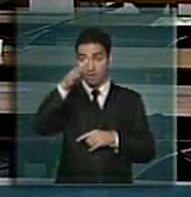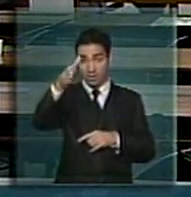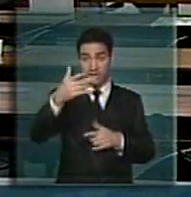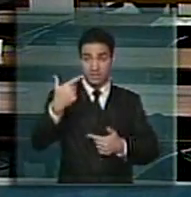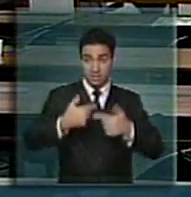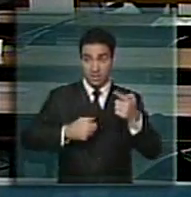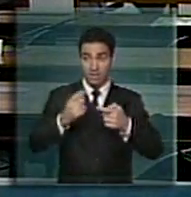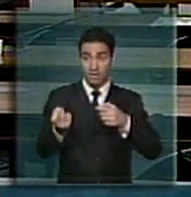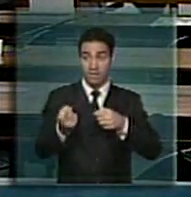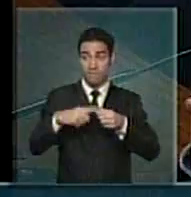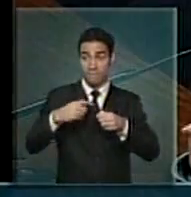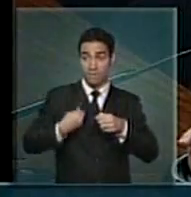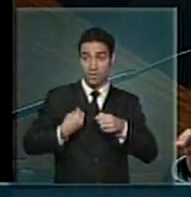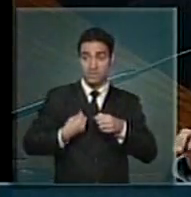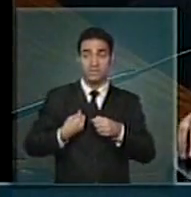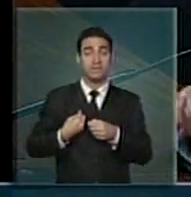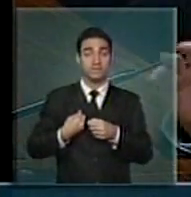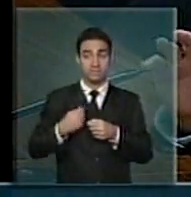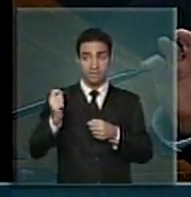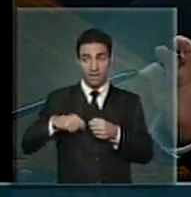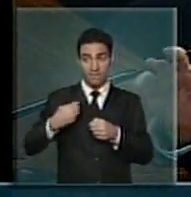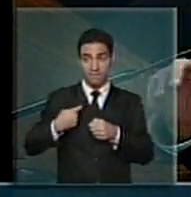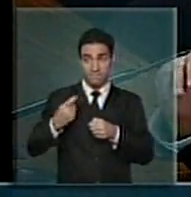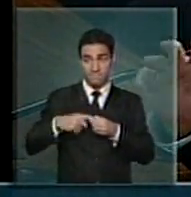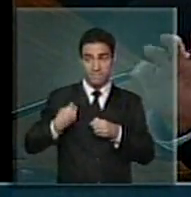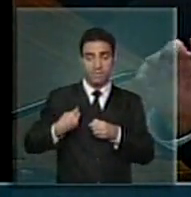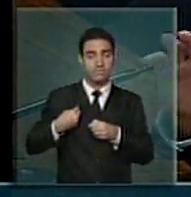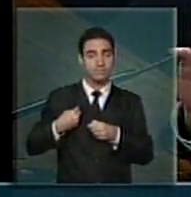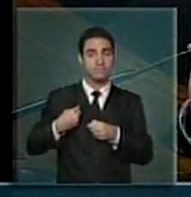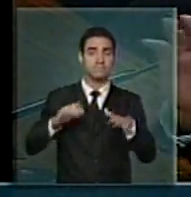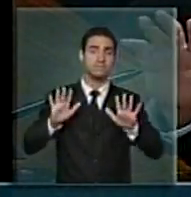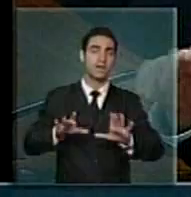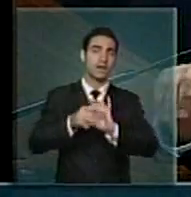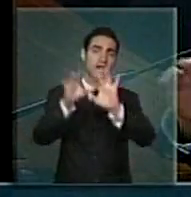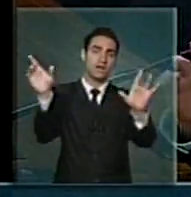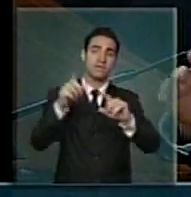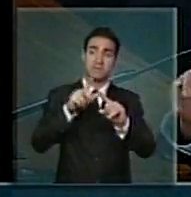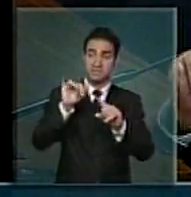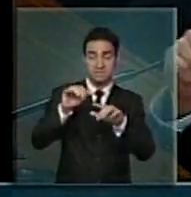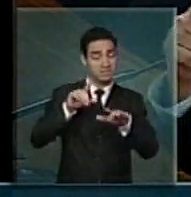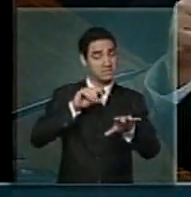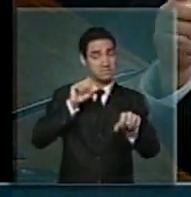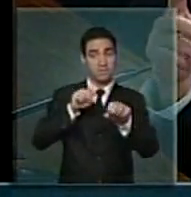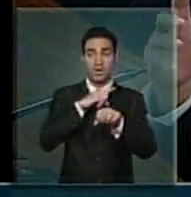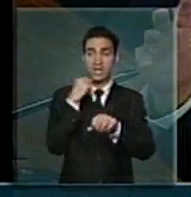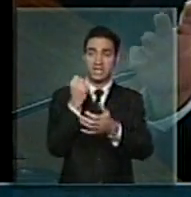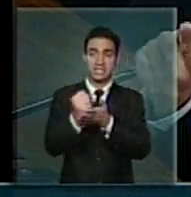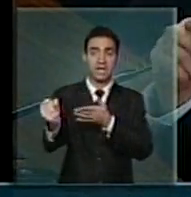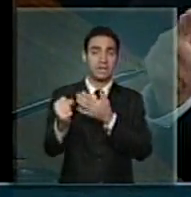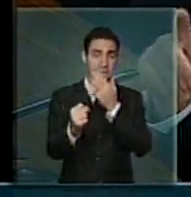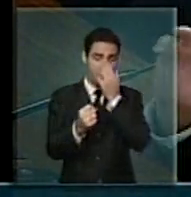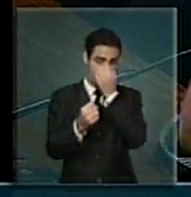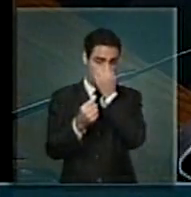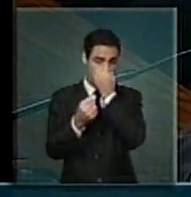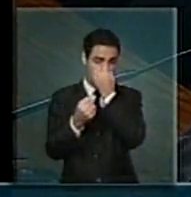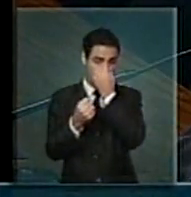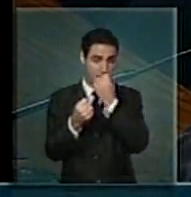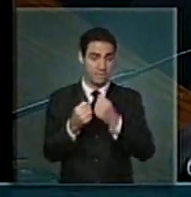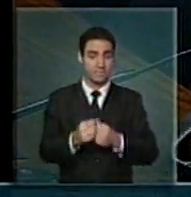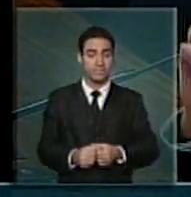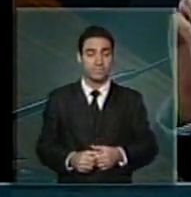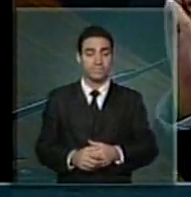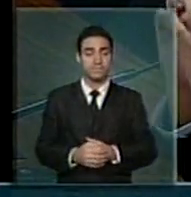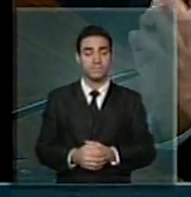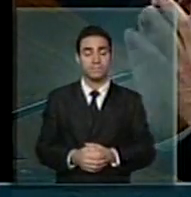está livre. Se morrer, ficou. E foi assim. Né, nossa linha de frente naquela guerra, já naquela ocasião, era com os negros na frente.